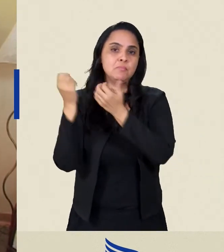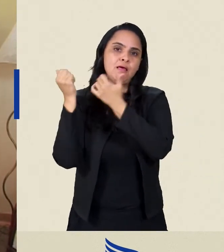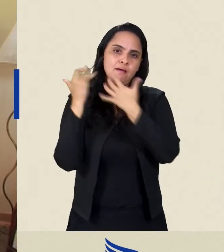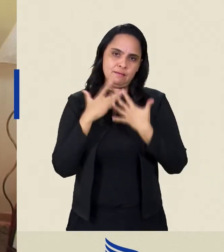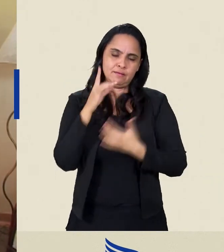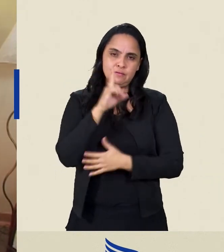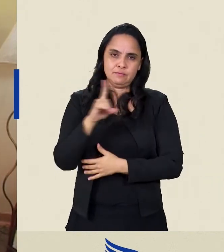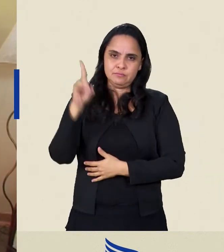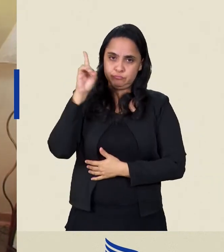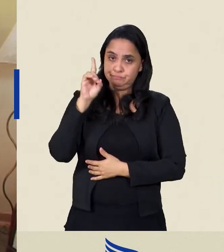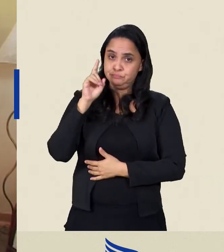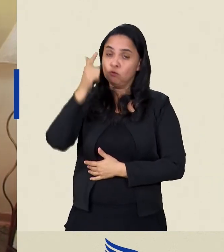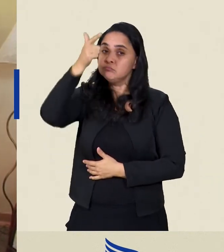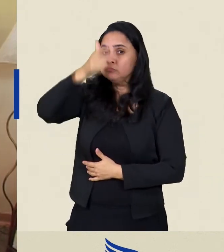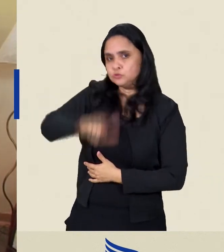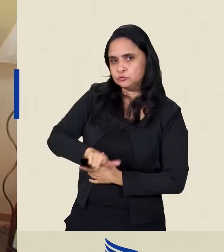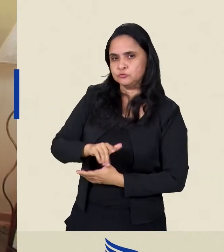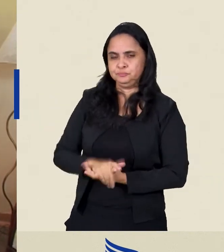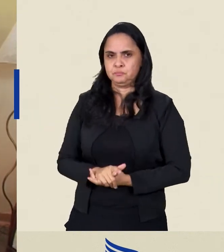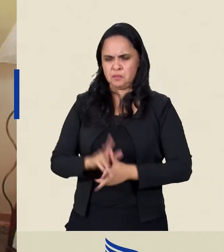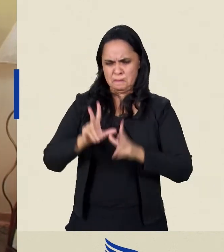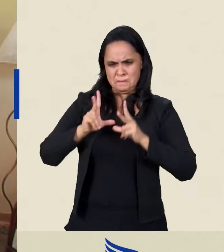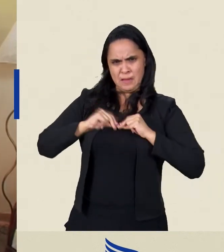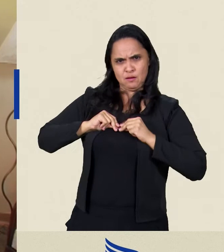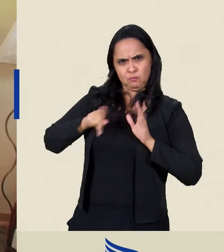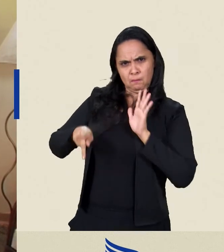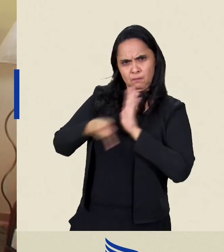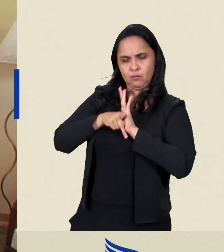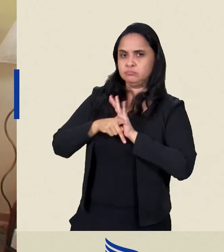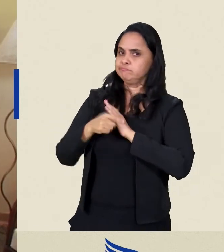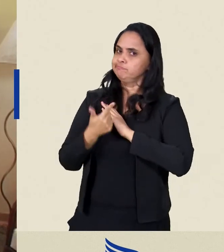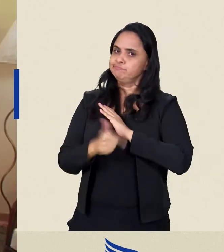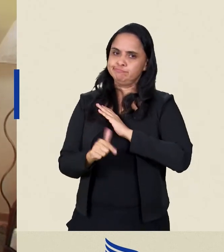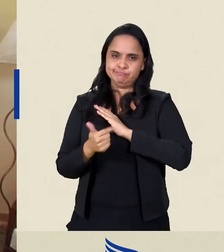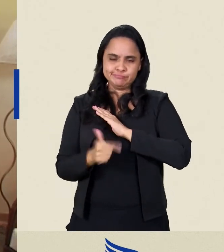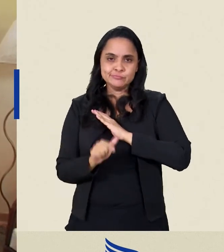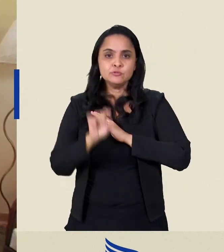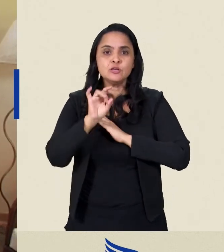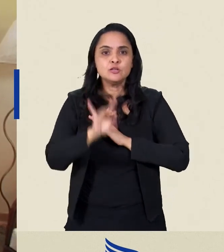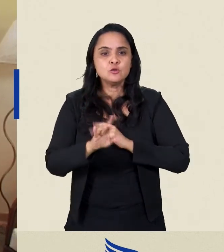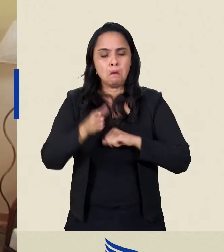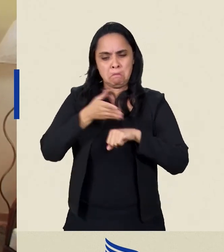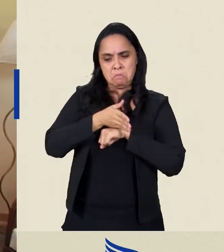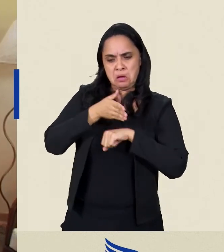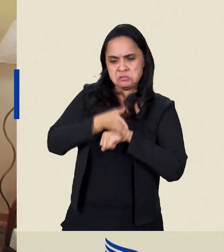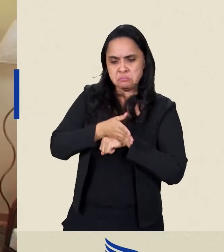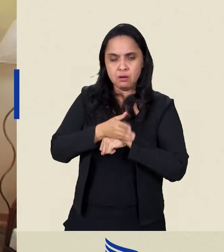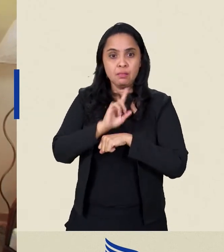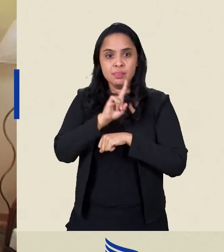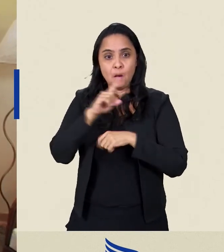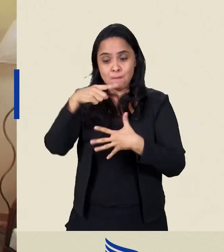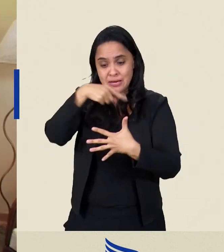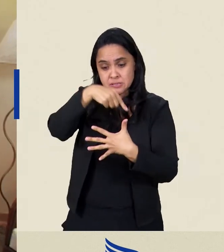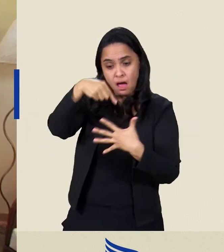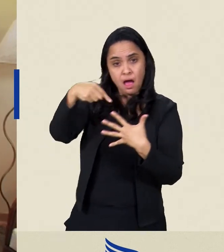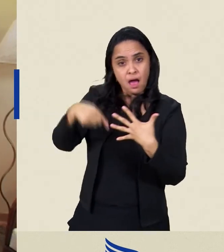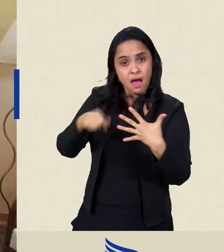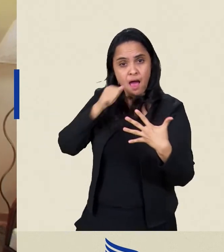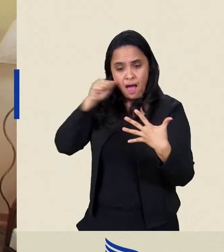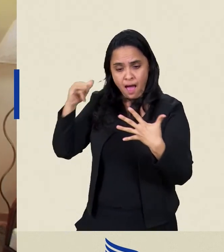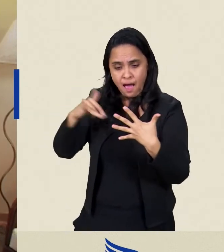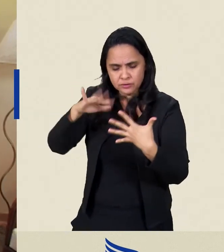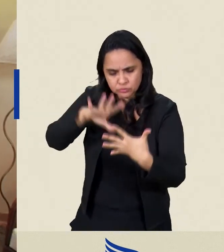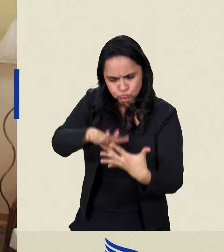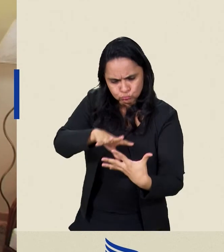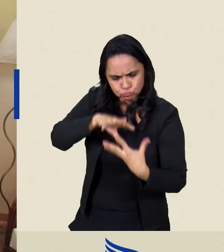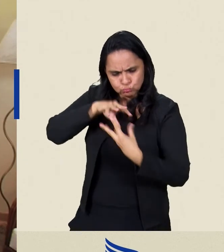Deus. Repetimos, não há nenhum mérito nisso. Ninguém tem mérito por participar dos meios da graça. Mas ele é realmente beneficiado